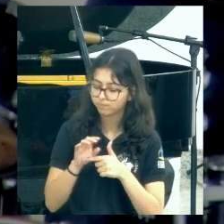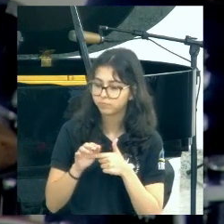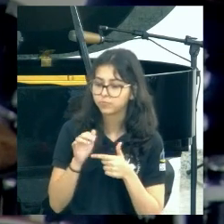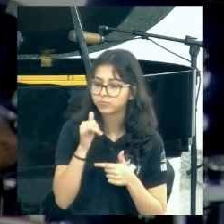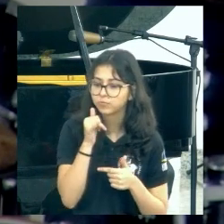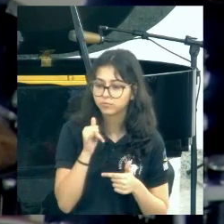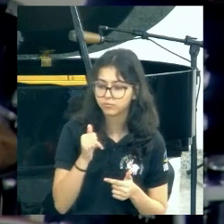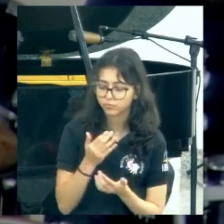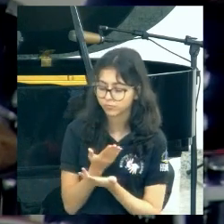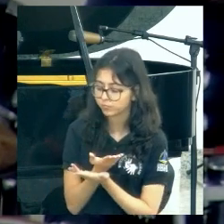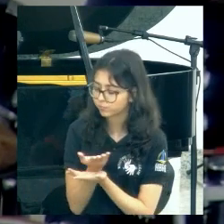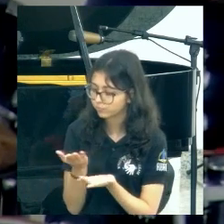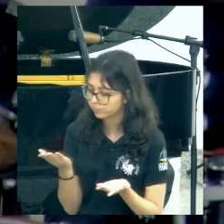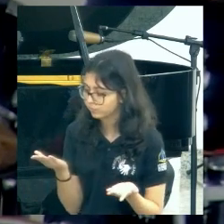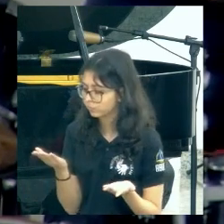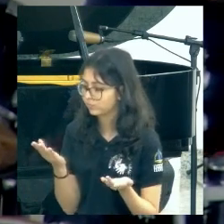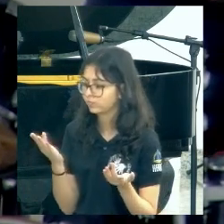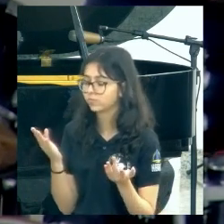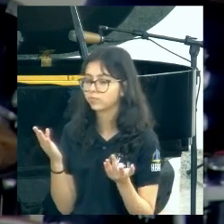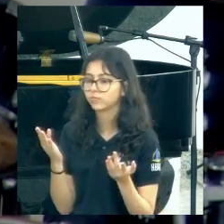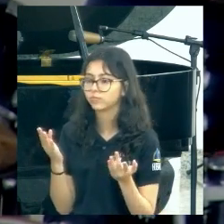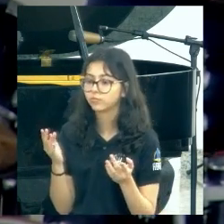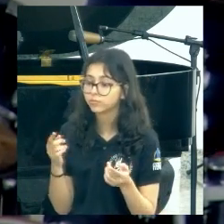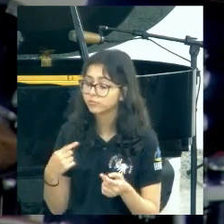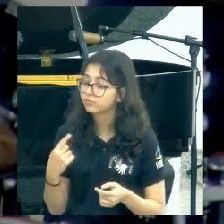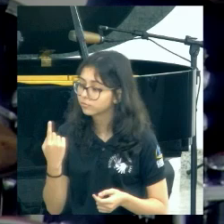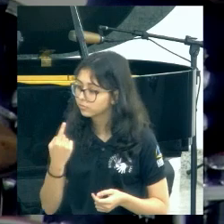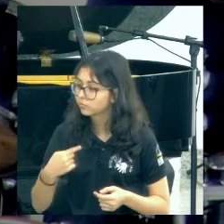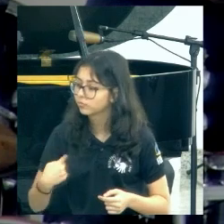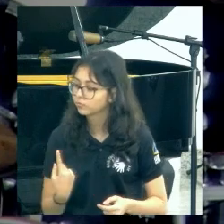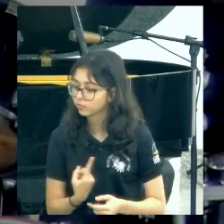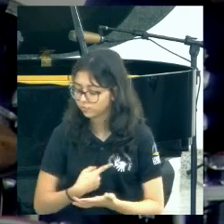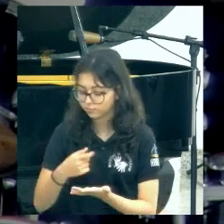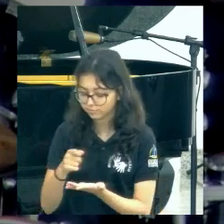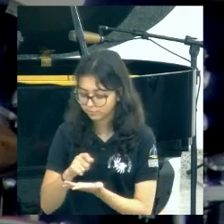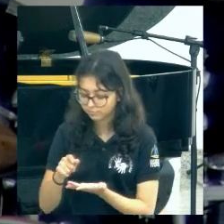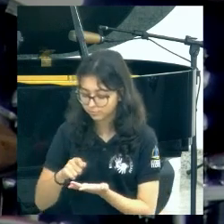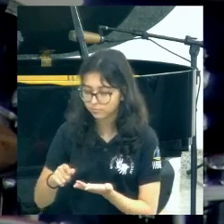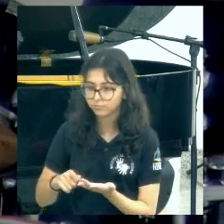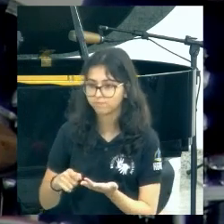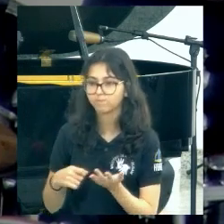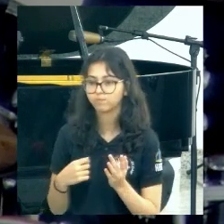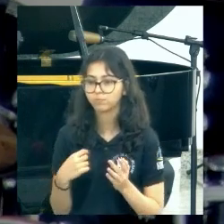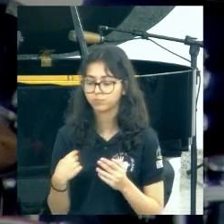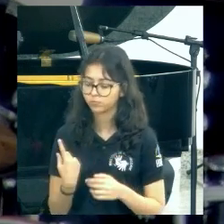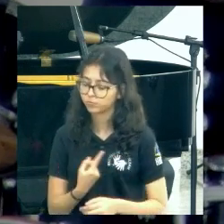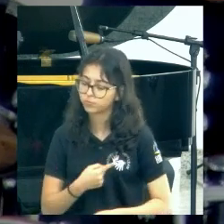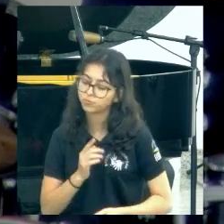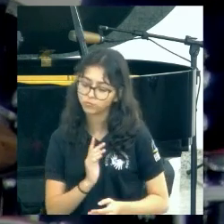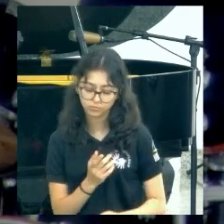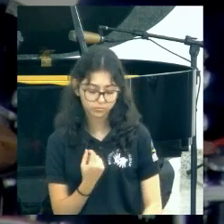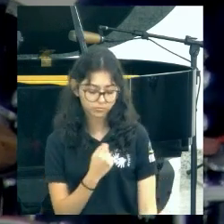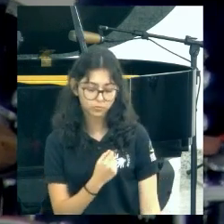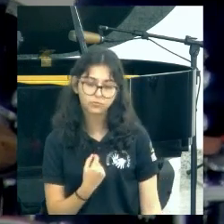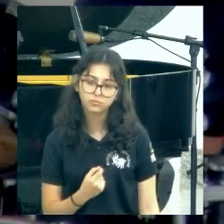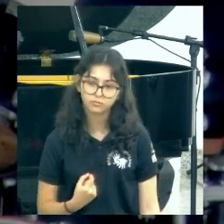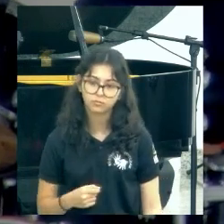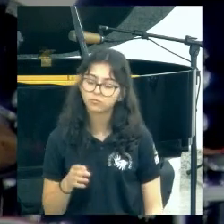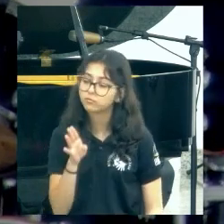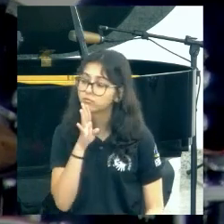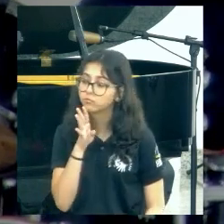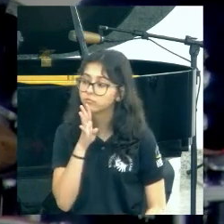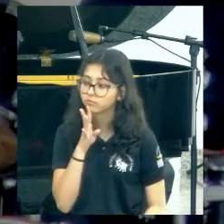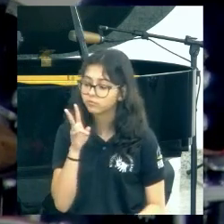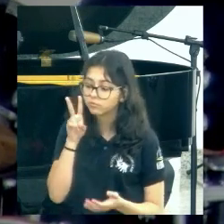vocês mesmos são a nossa carta, escrita em nosso coração, conhecida e lida